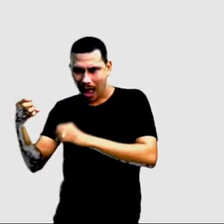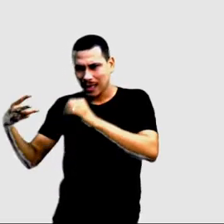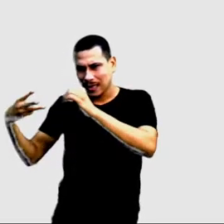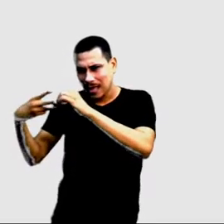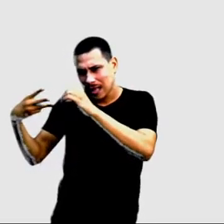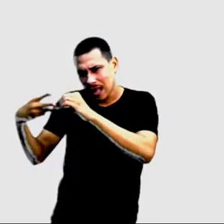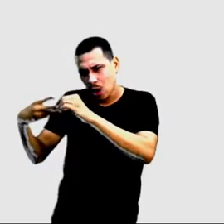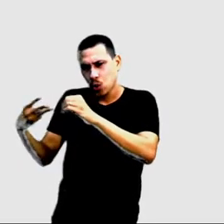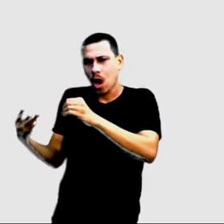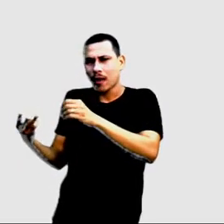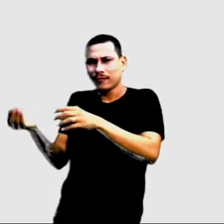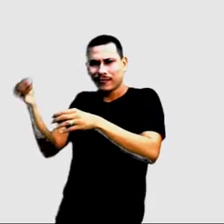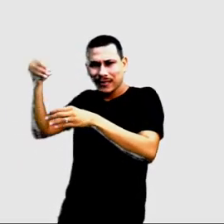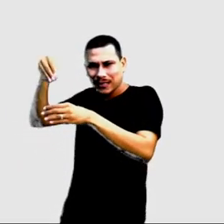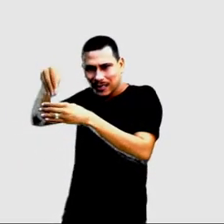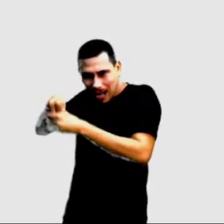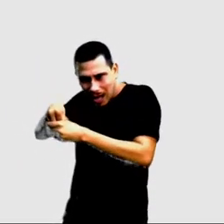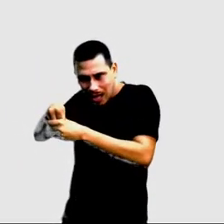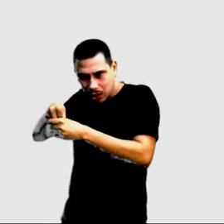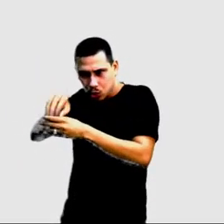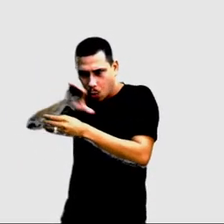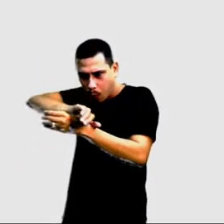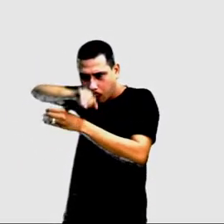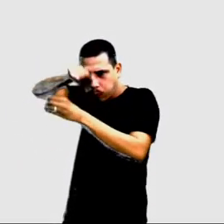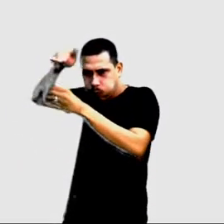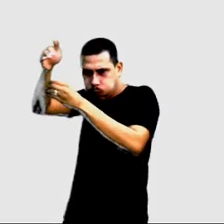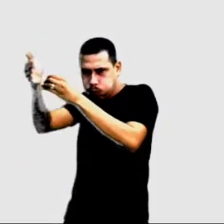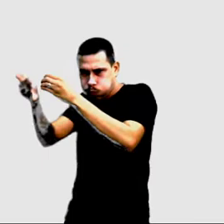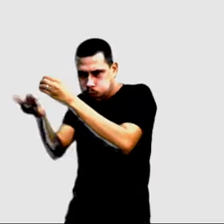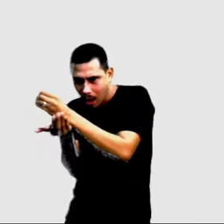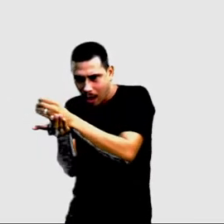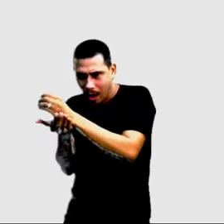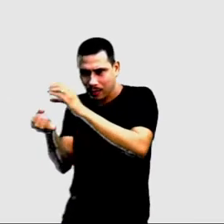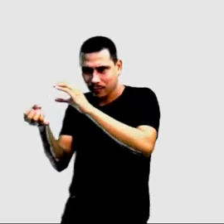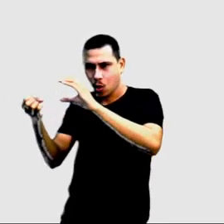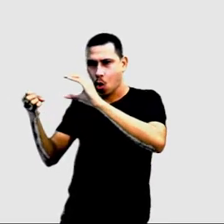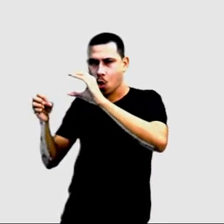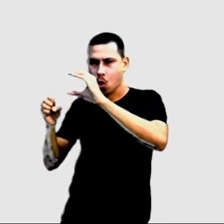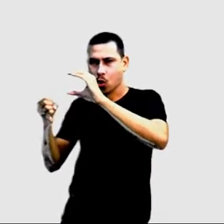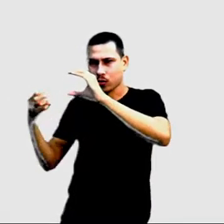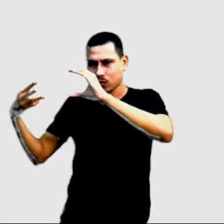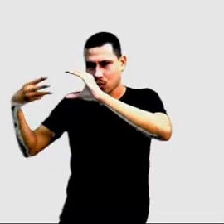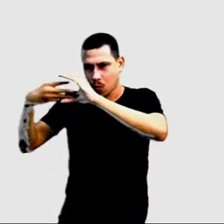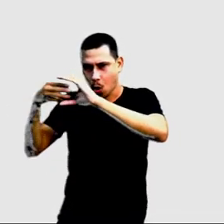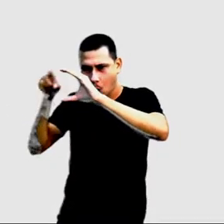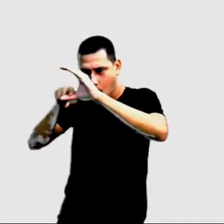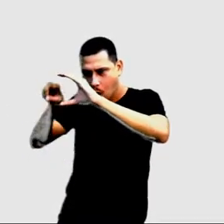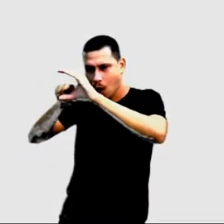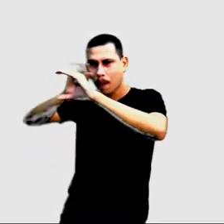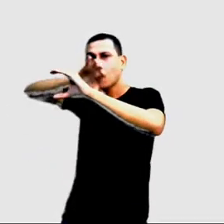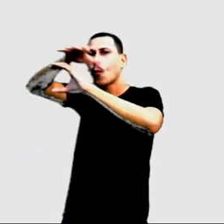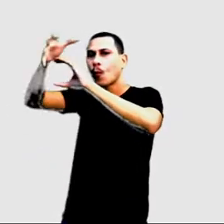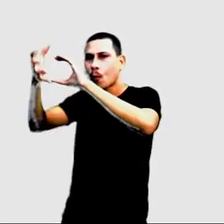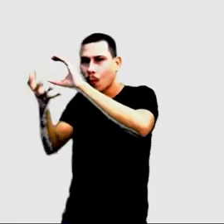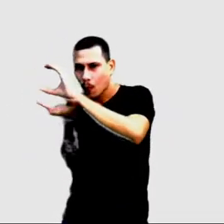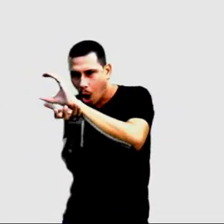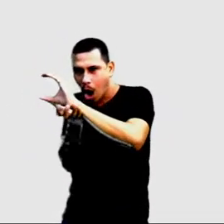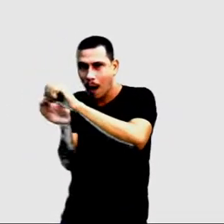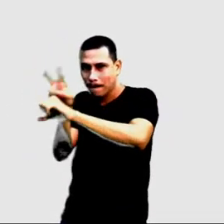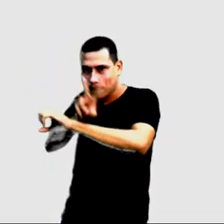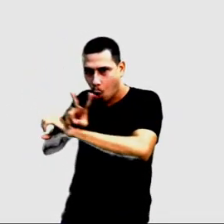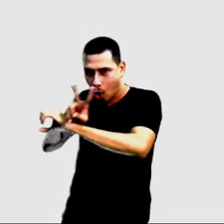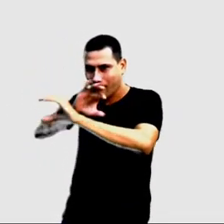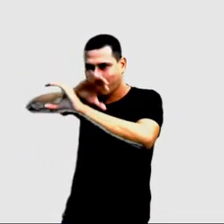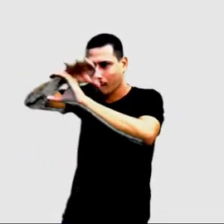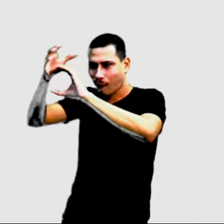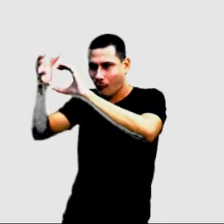está envolvida pelo envelope nuclear. Observe aí, ó, né? Veja que diferença dessa